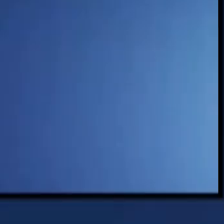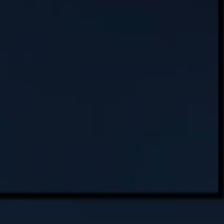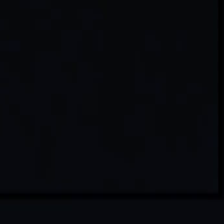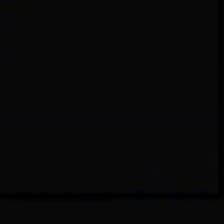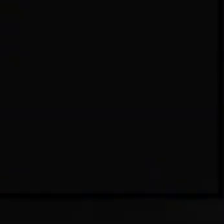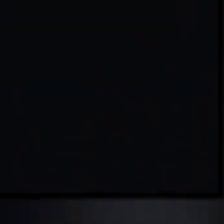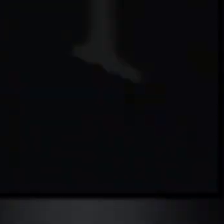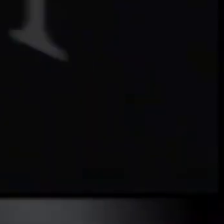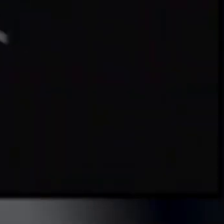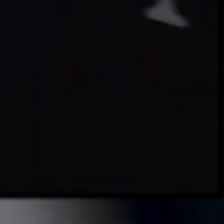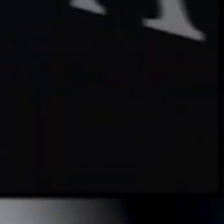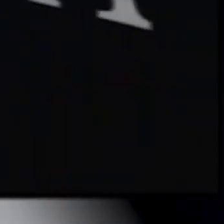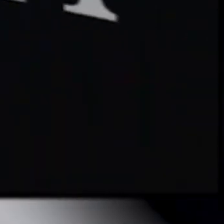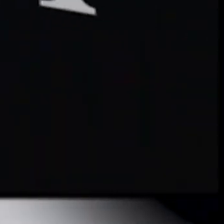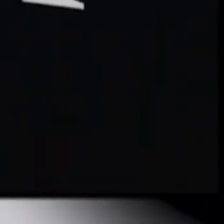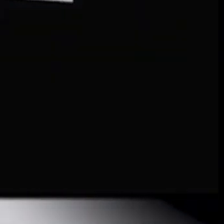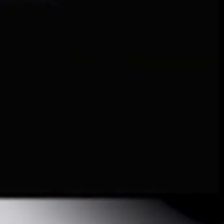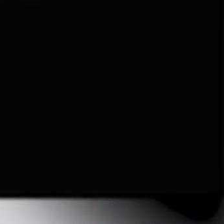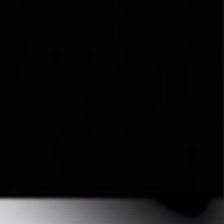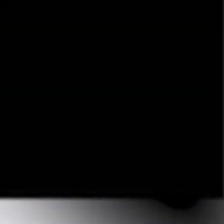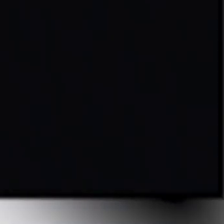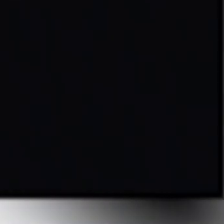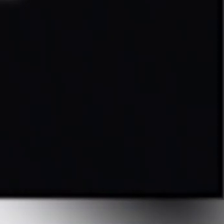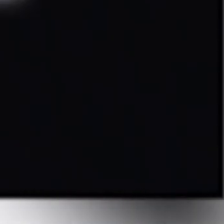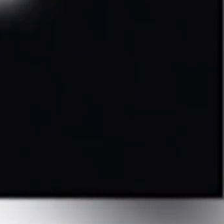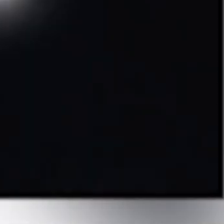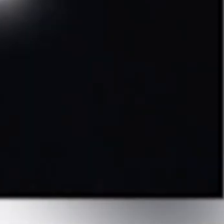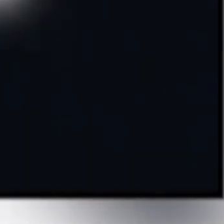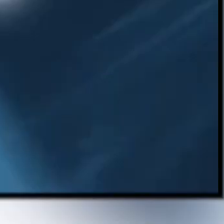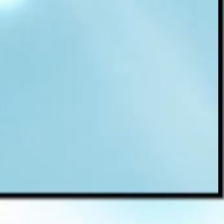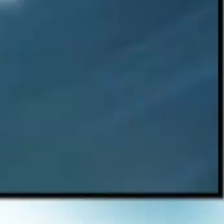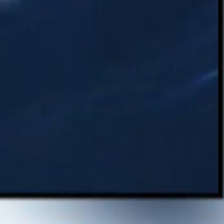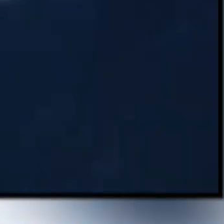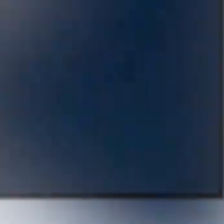Medjugorje é o último chamado de Maria.